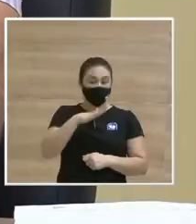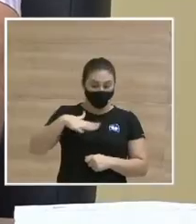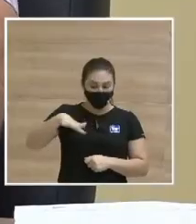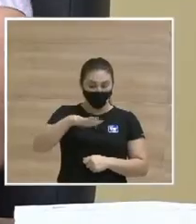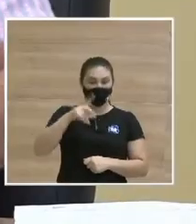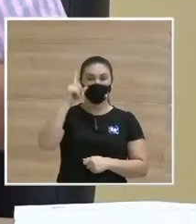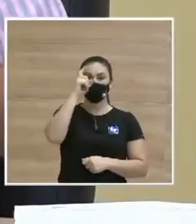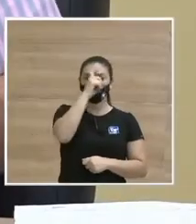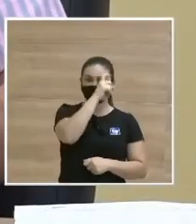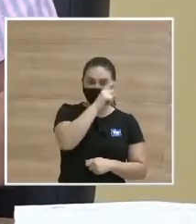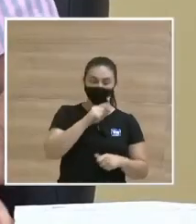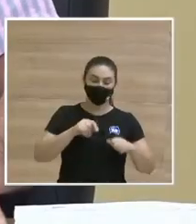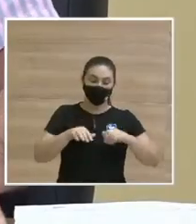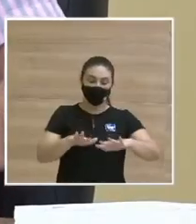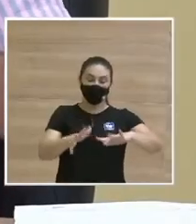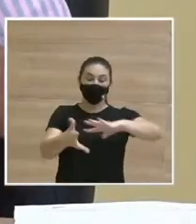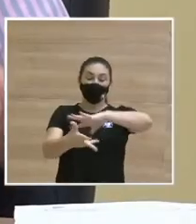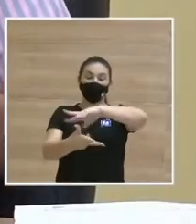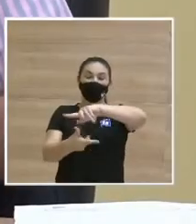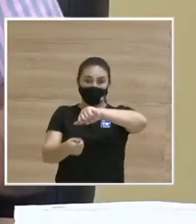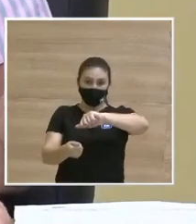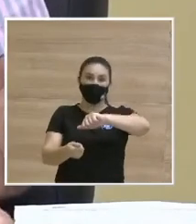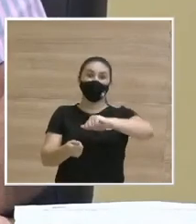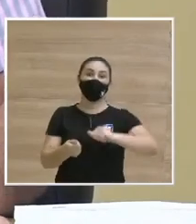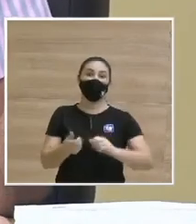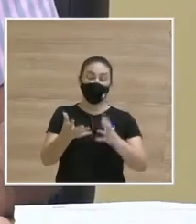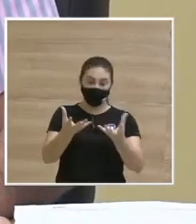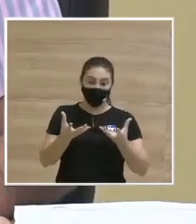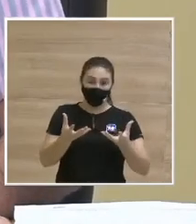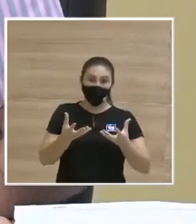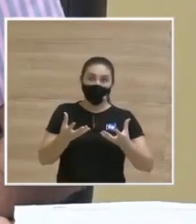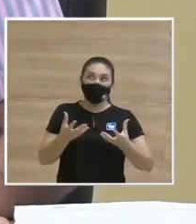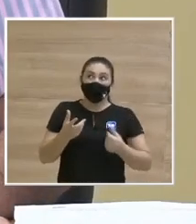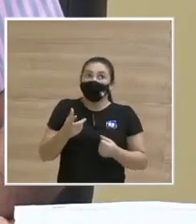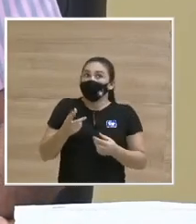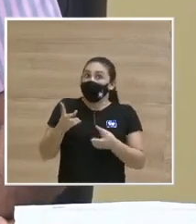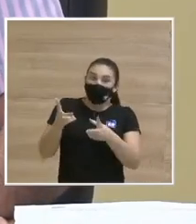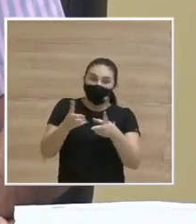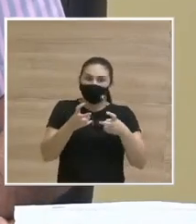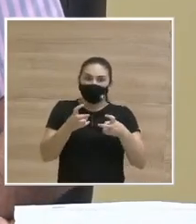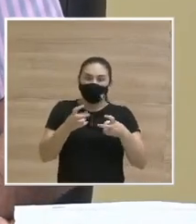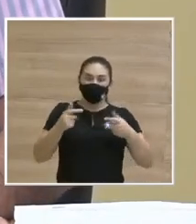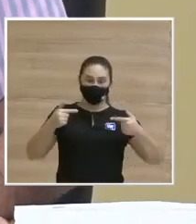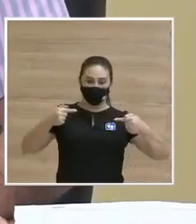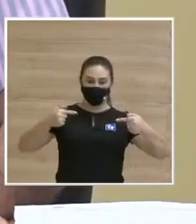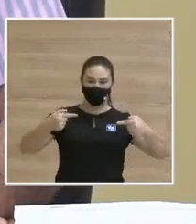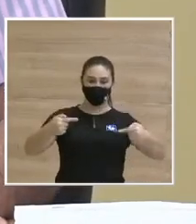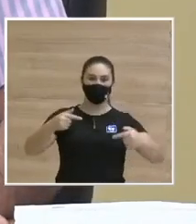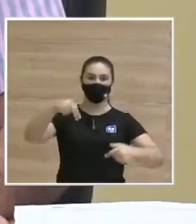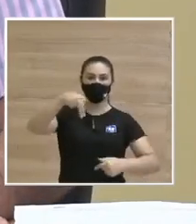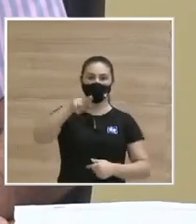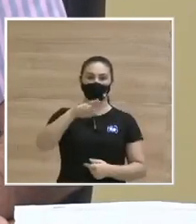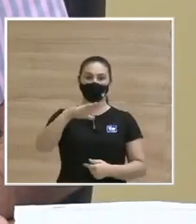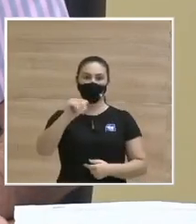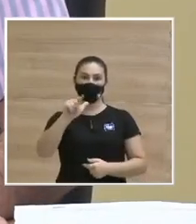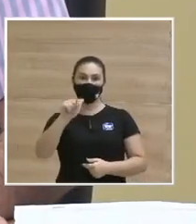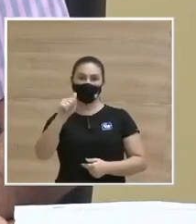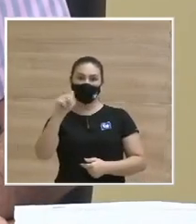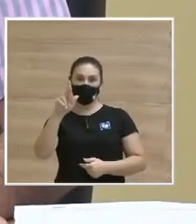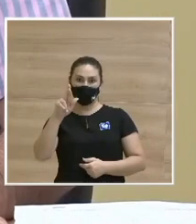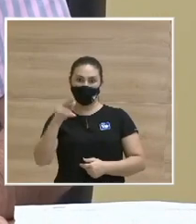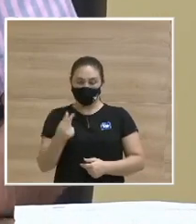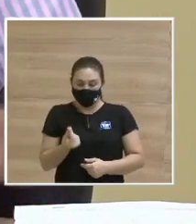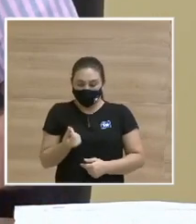tanto a nível de pandemia que está próximo ao fim, e agora uma perspectiva de uma guerra, inclusive nuclear, com aumento das commodities, aumento do